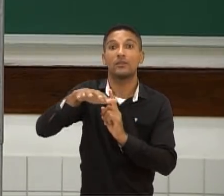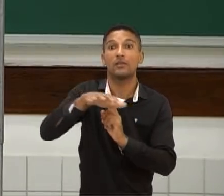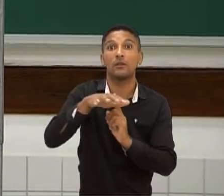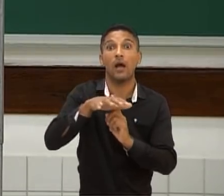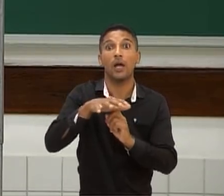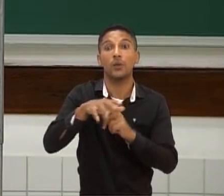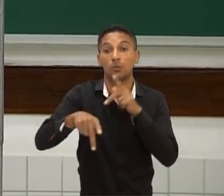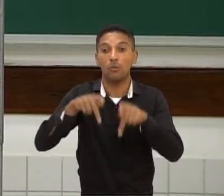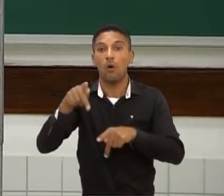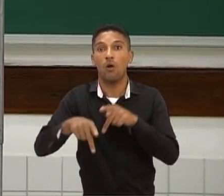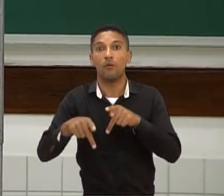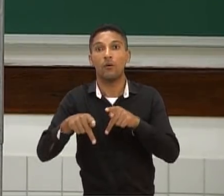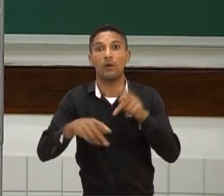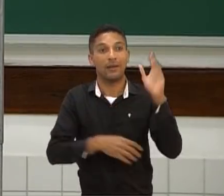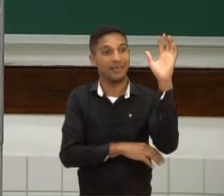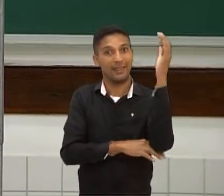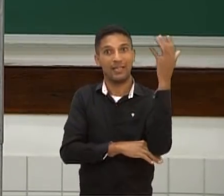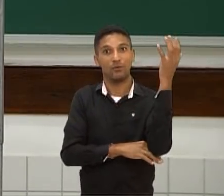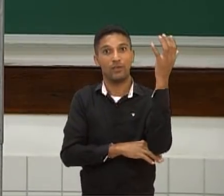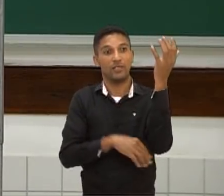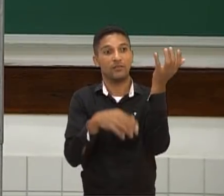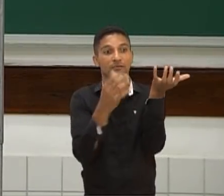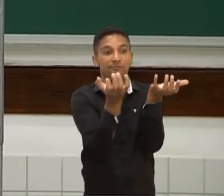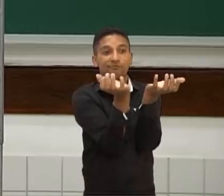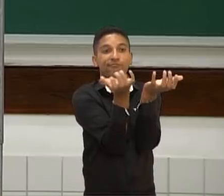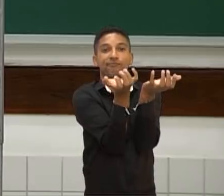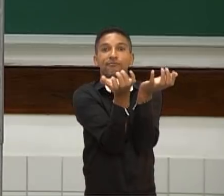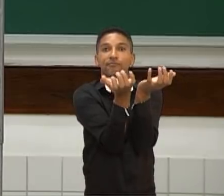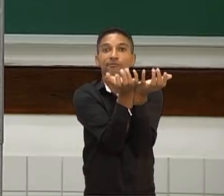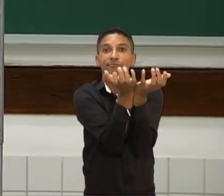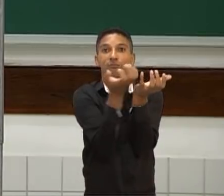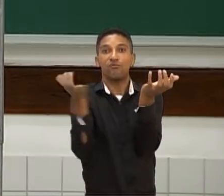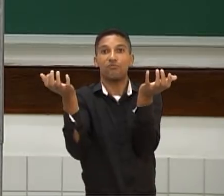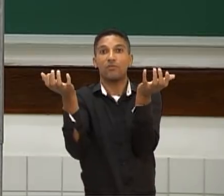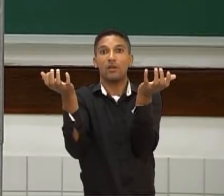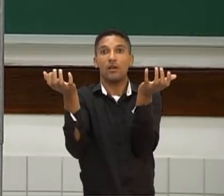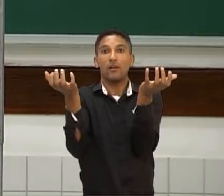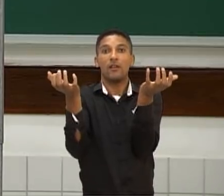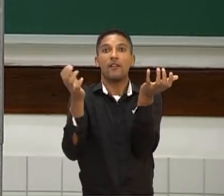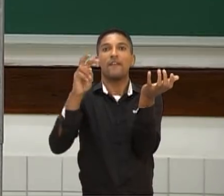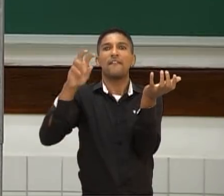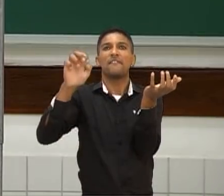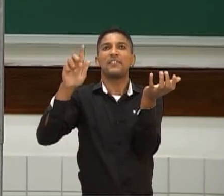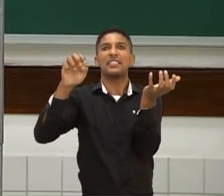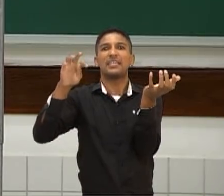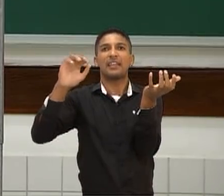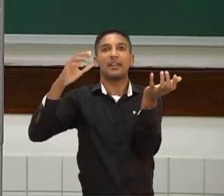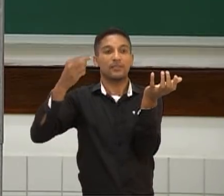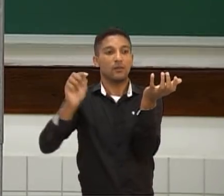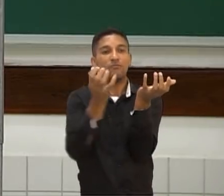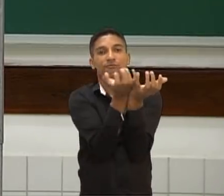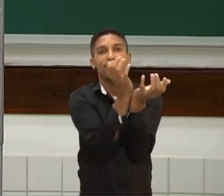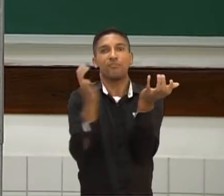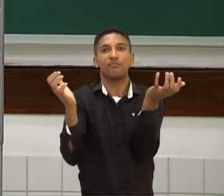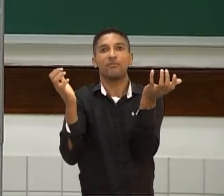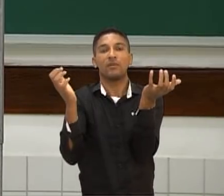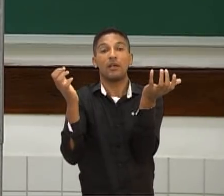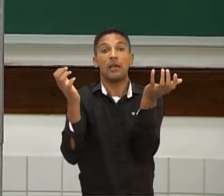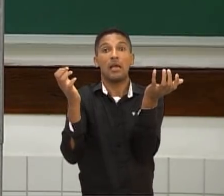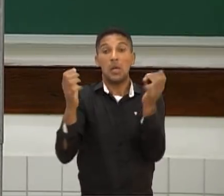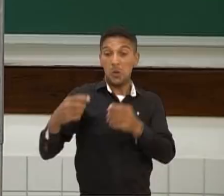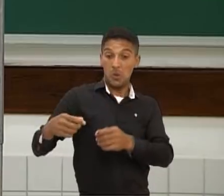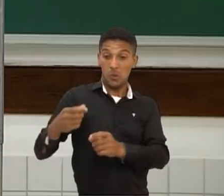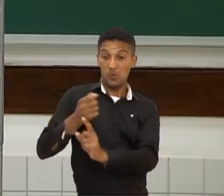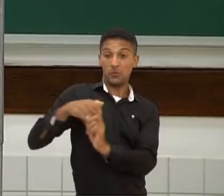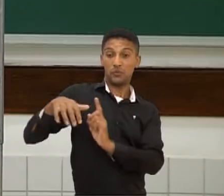O que a gente quer dizer com interação entre clima, vegetação e a sociedade? É